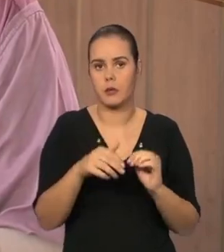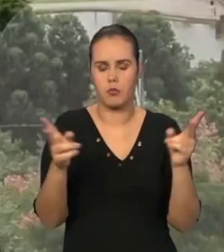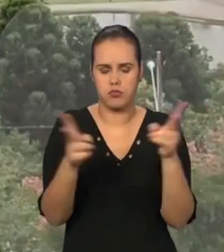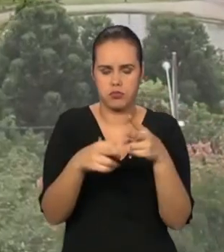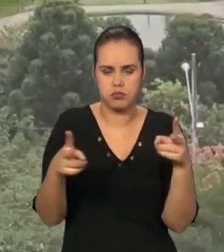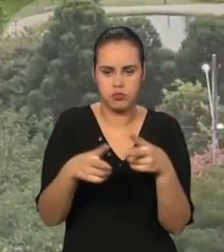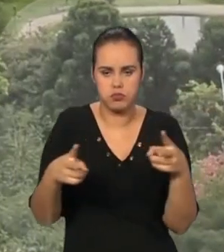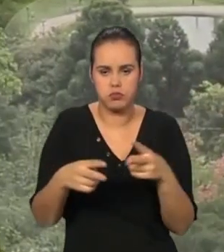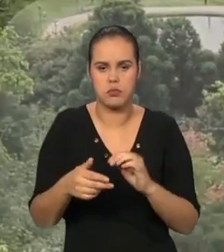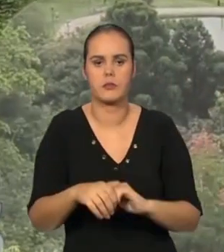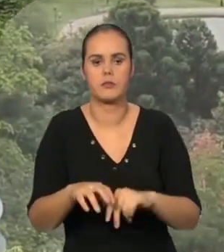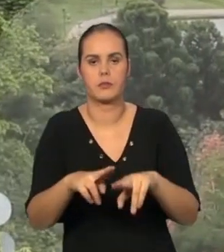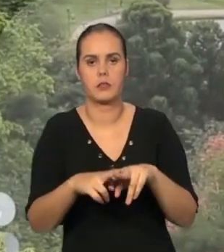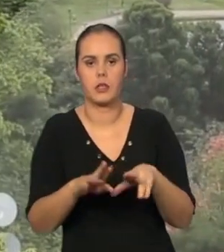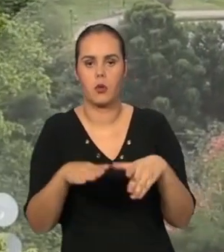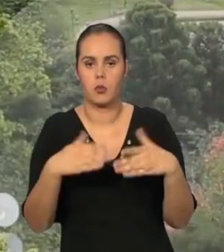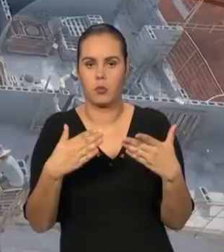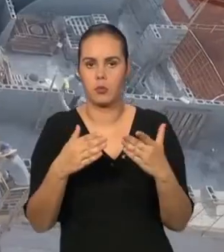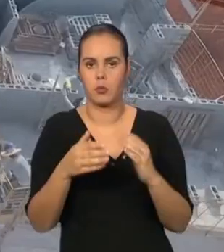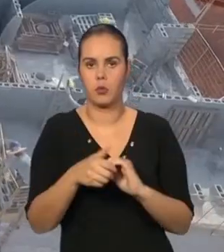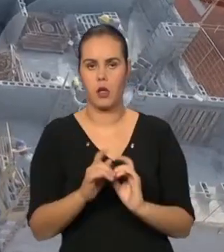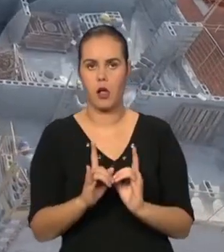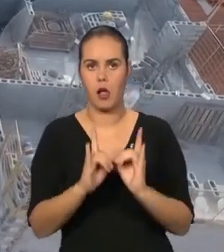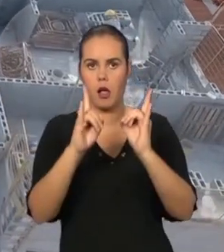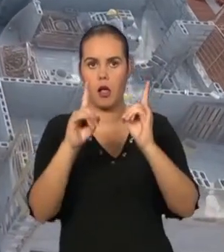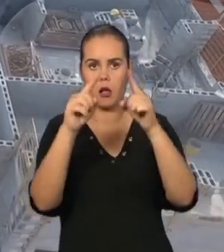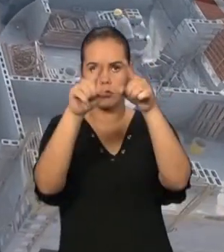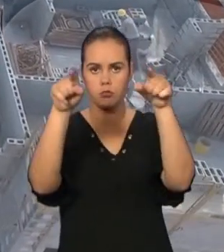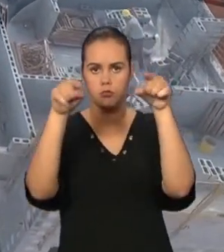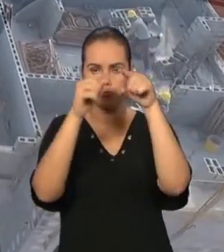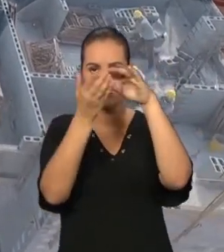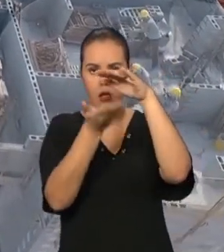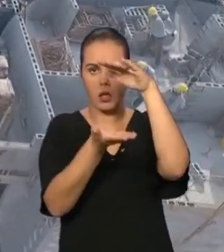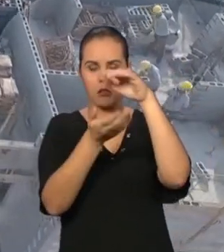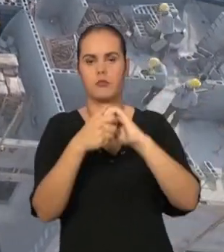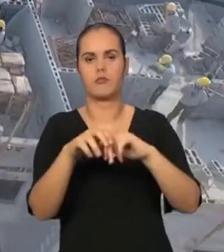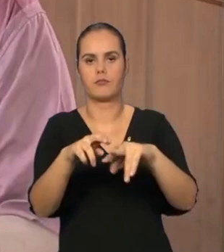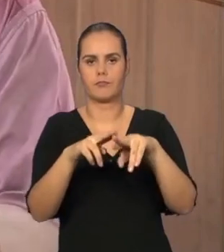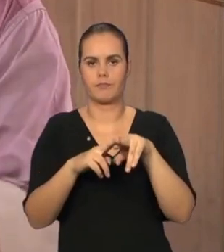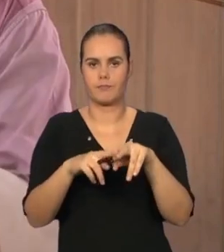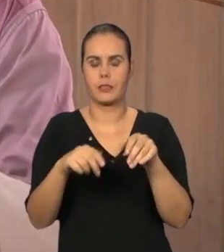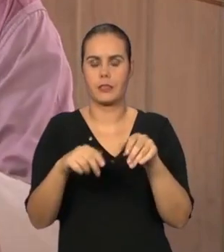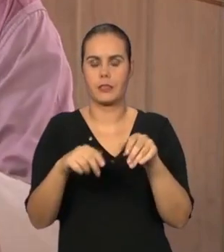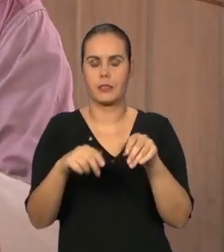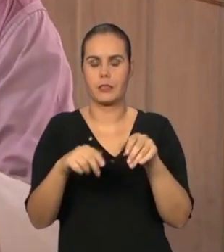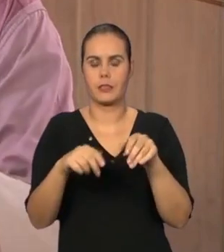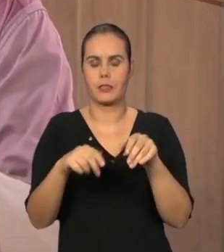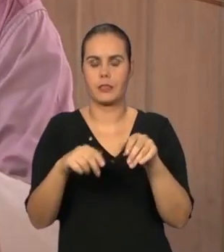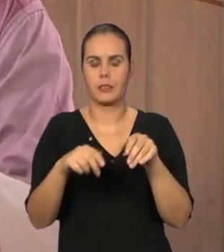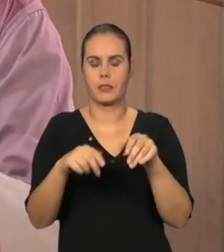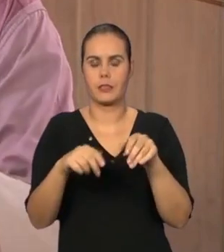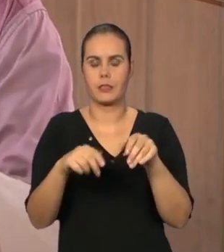reservatório elevado, o vento é uma delas, condição estrutural que você tem que ter disponível para